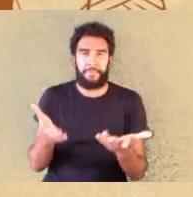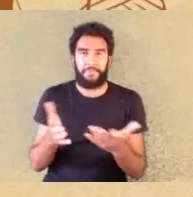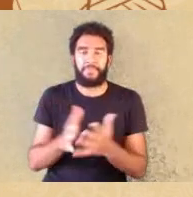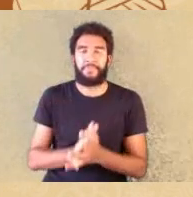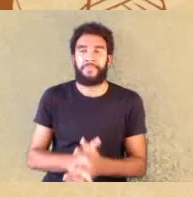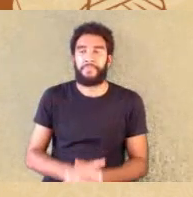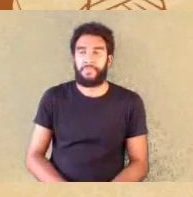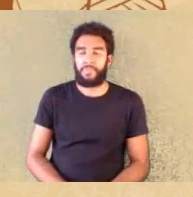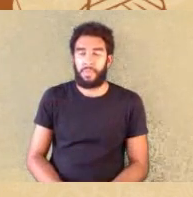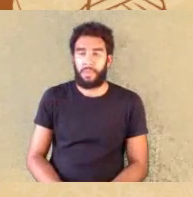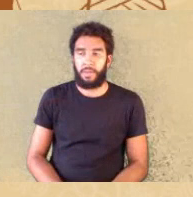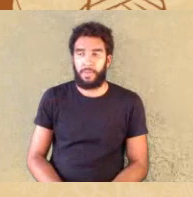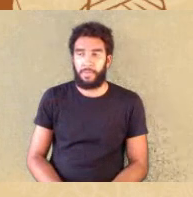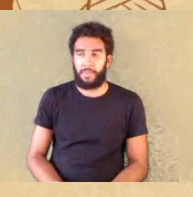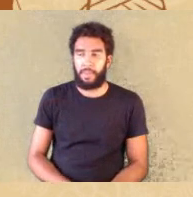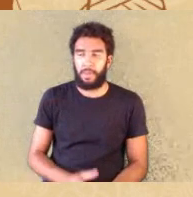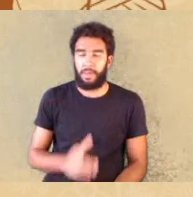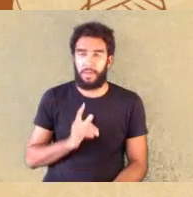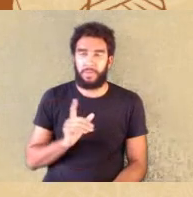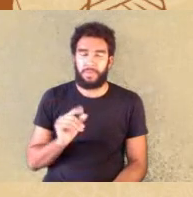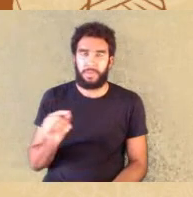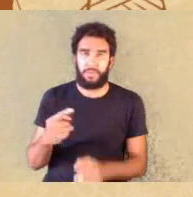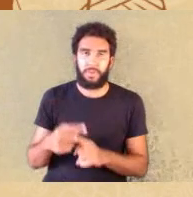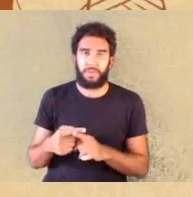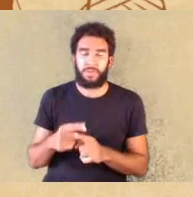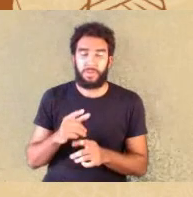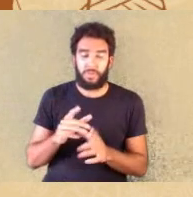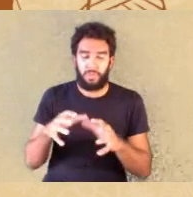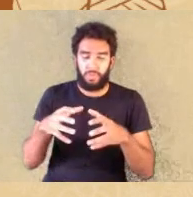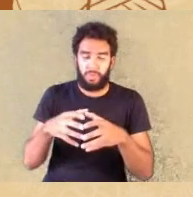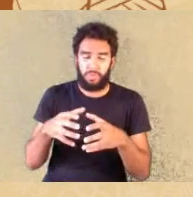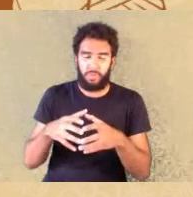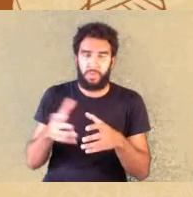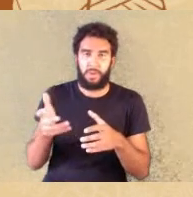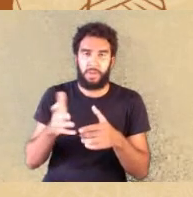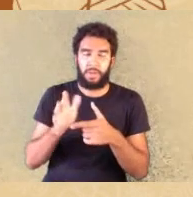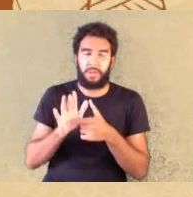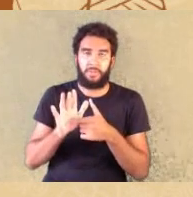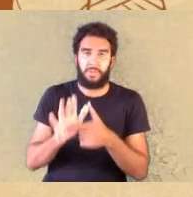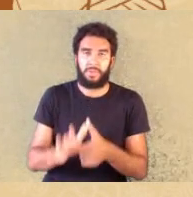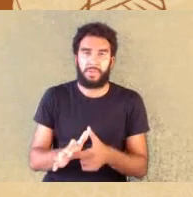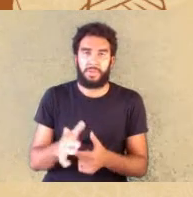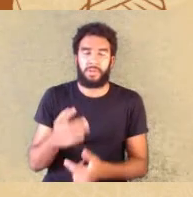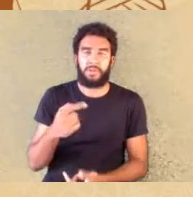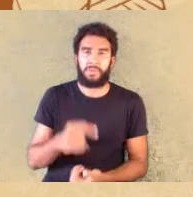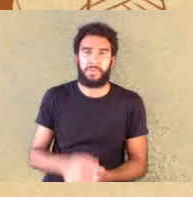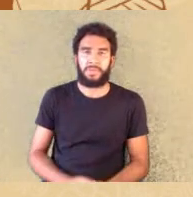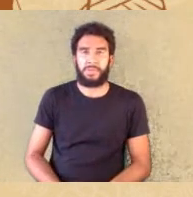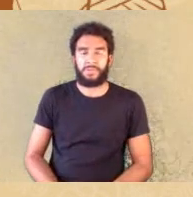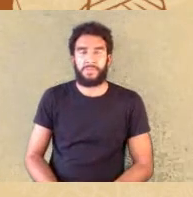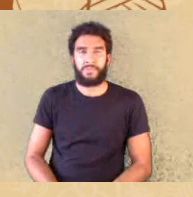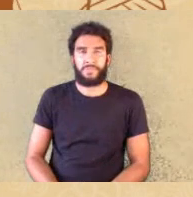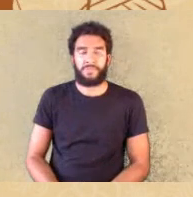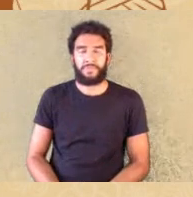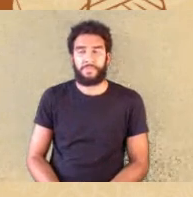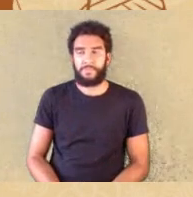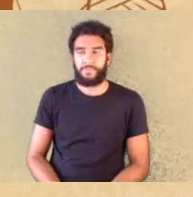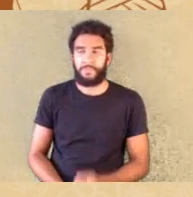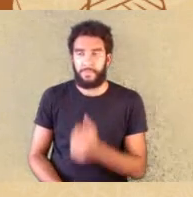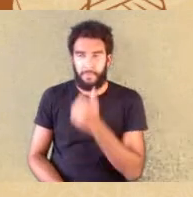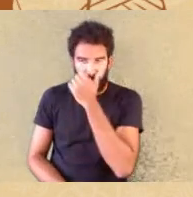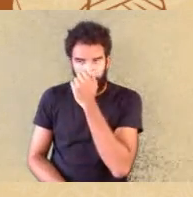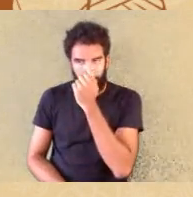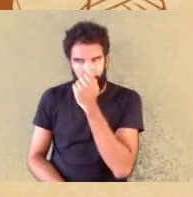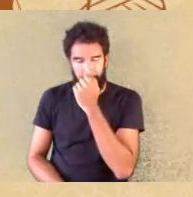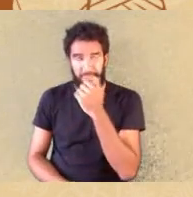que tinham 5 grupos, que eu vou mostrar. Deixa eu avançar. E por que estudar? Ainda tem que responder essa pergunta,